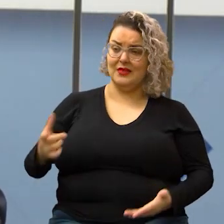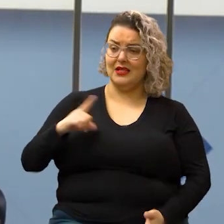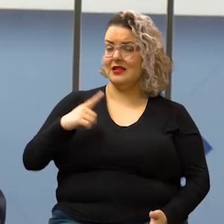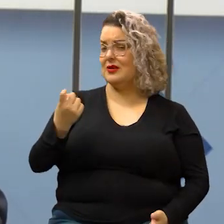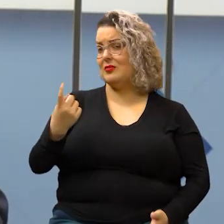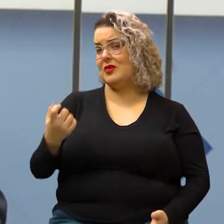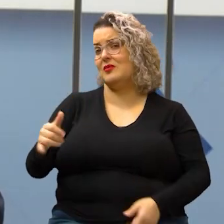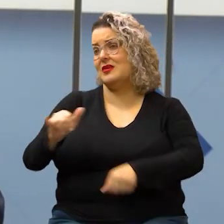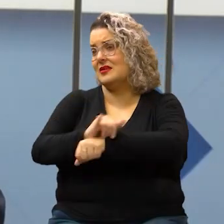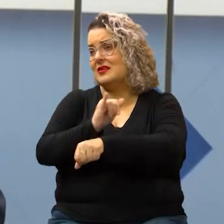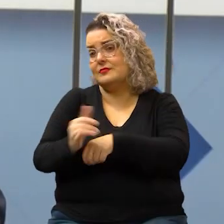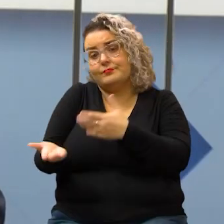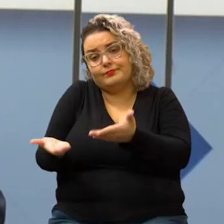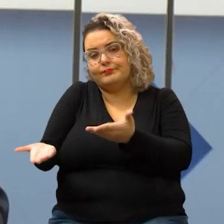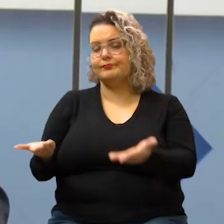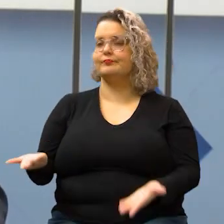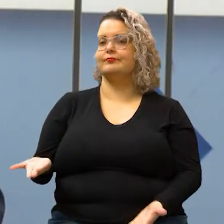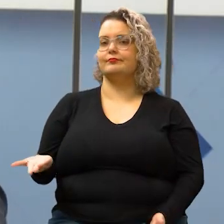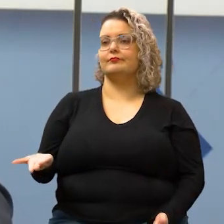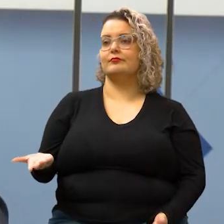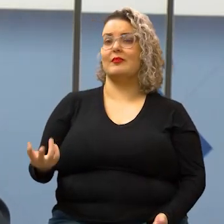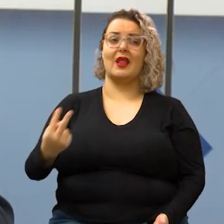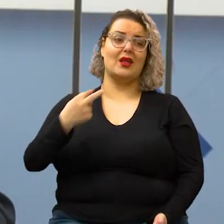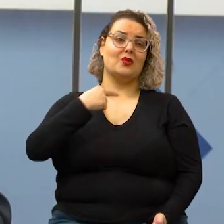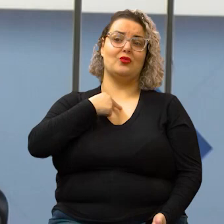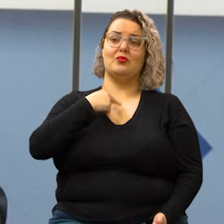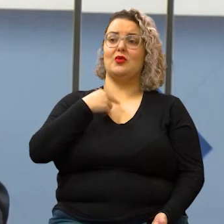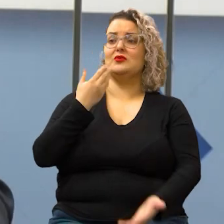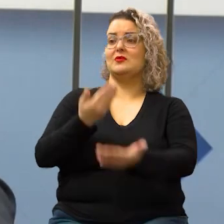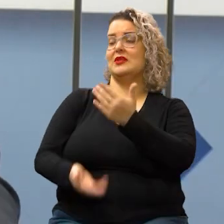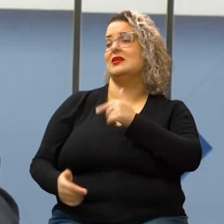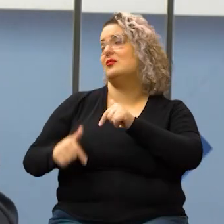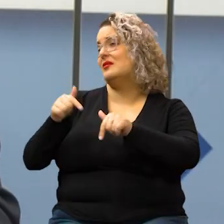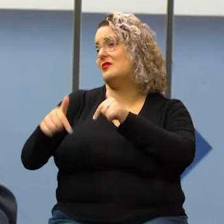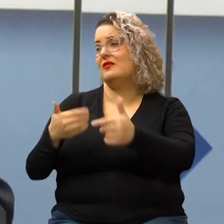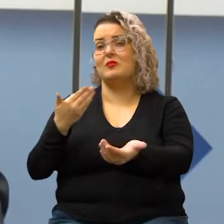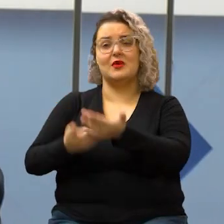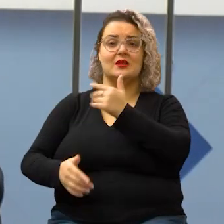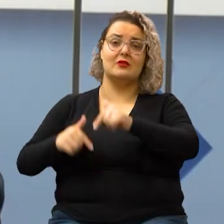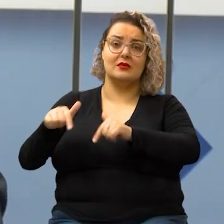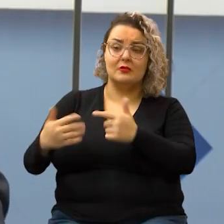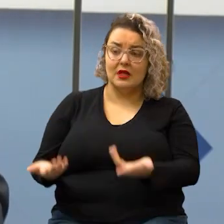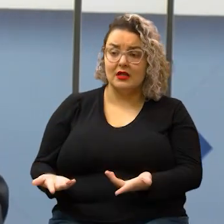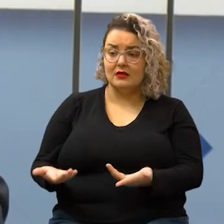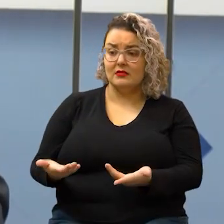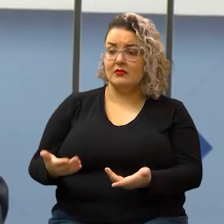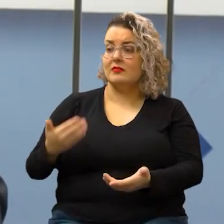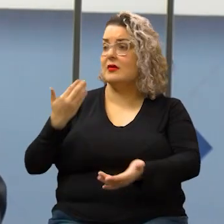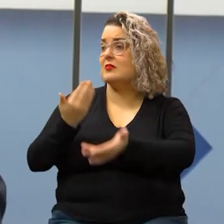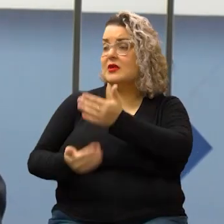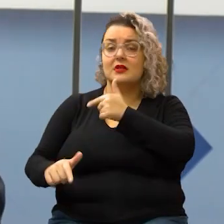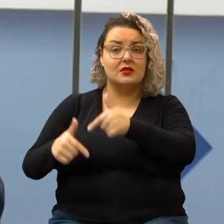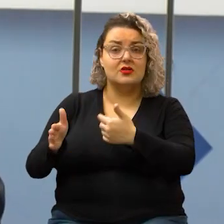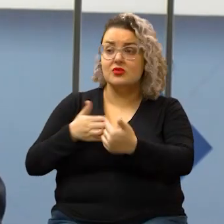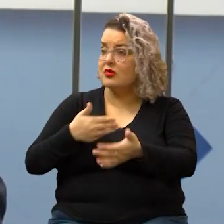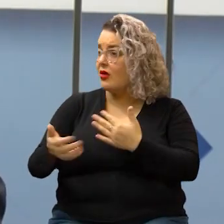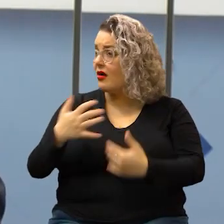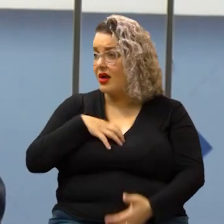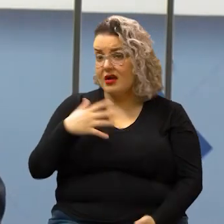única saída, é tratamento. Mas eu não posso perder o trabalho, eu vou perder o trabalho. Você vai perder o trabalho de qualquer